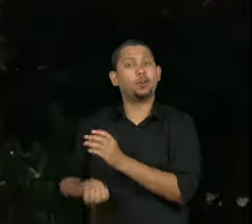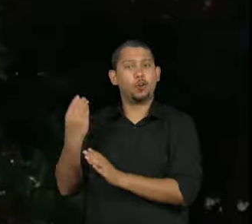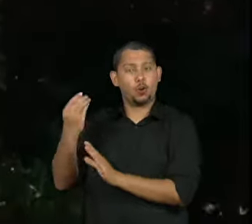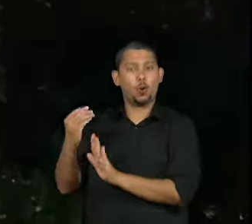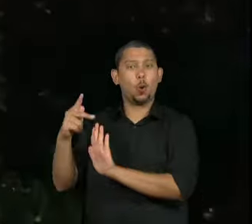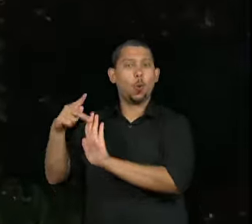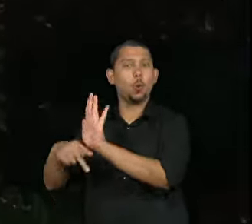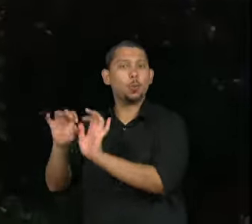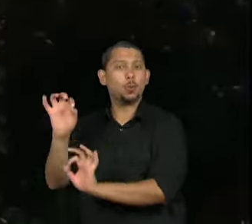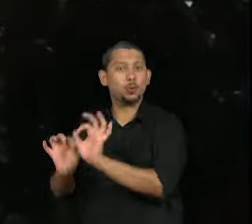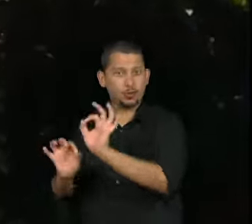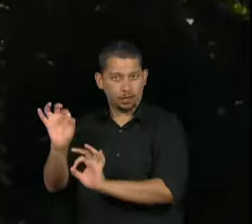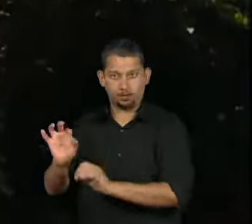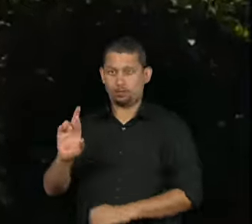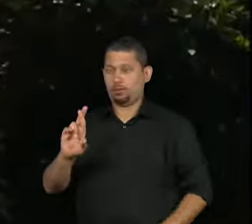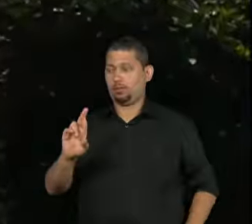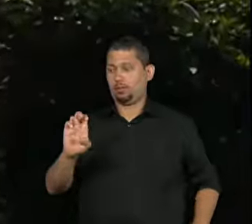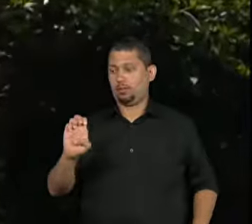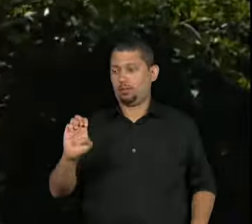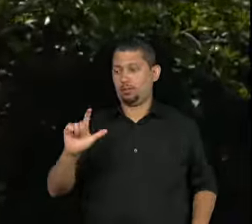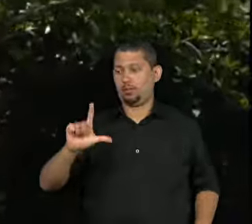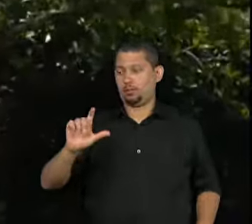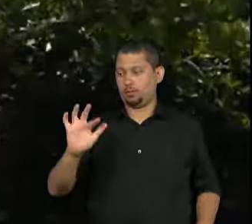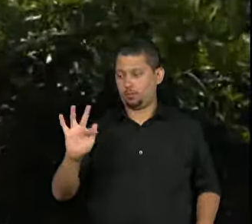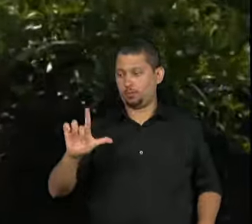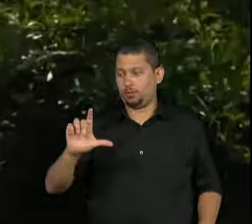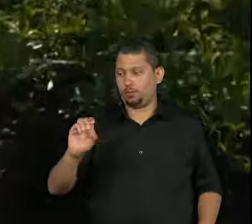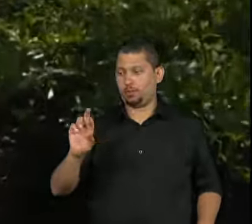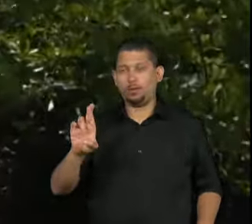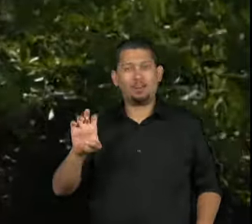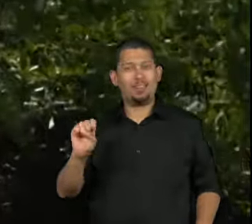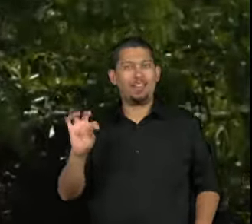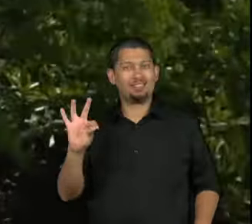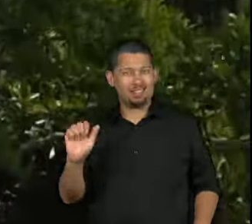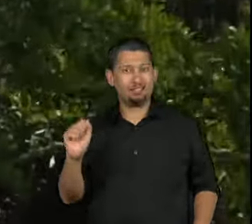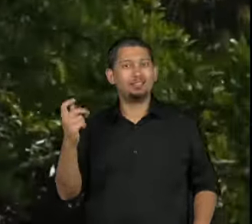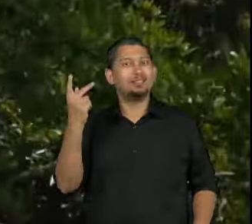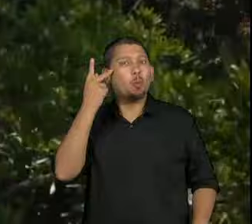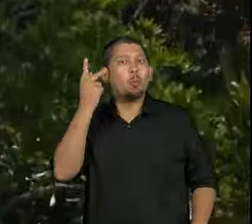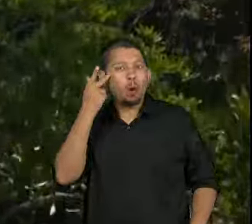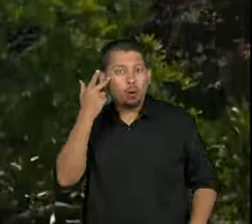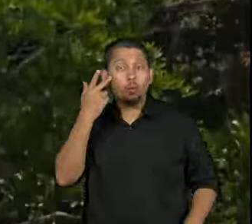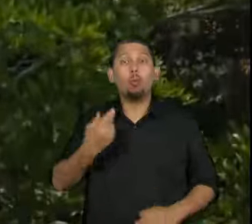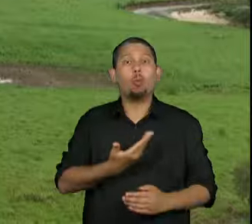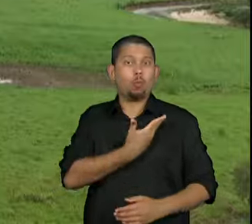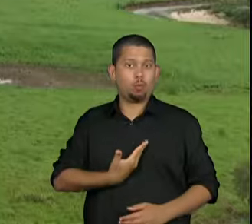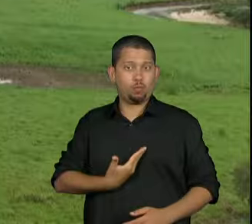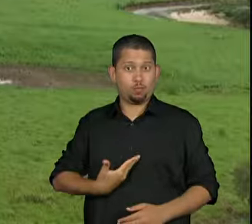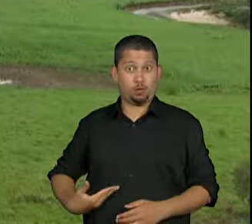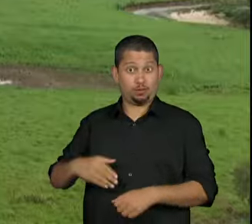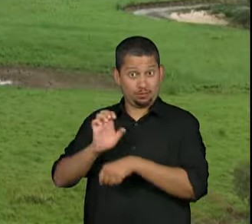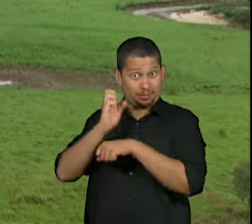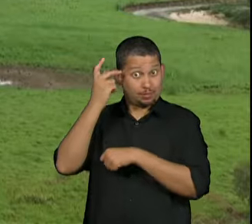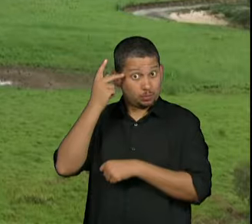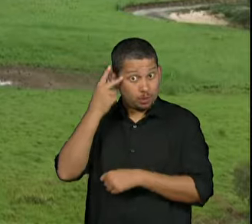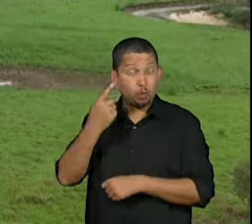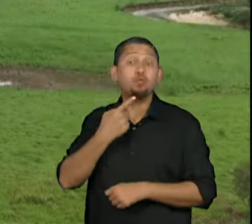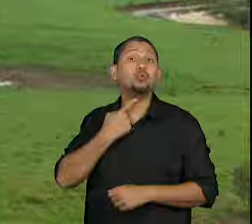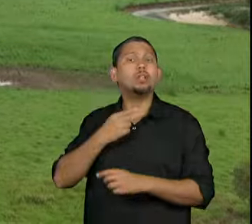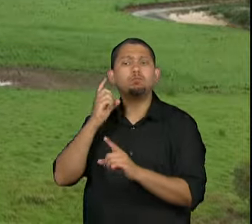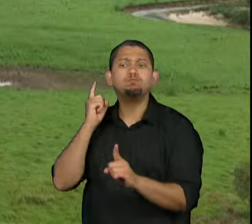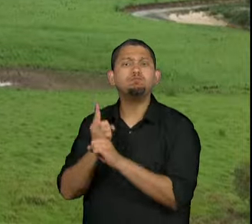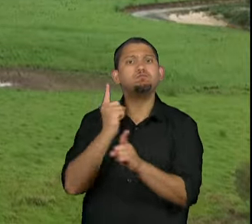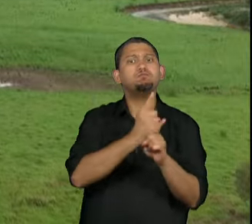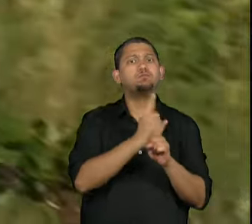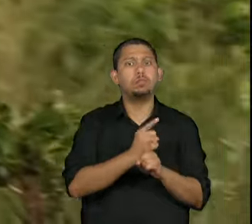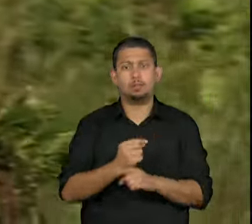Lançado em setembro de 2021 pelo governo estadual, o programa quer recuperar até 2050 a